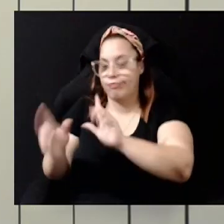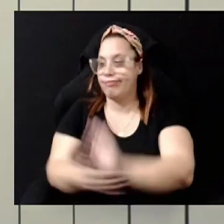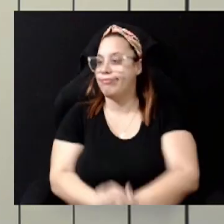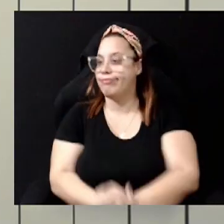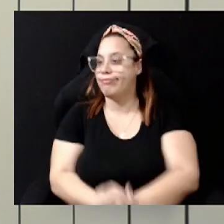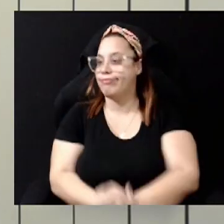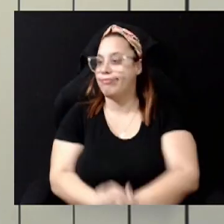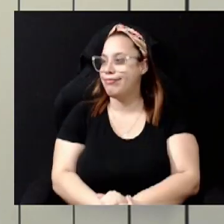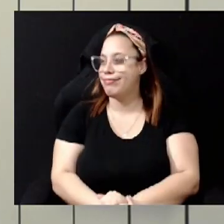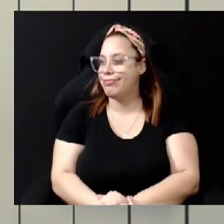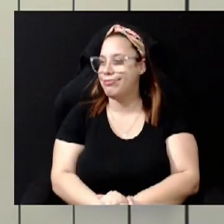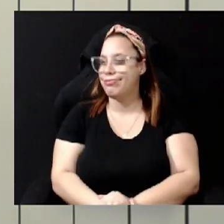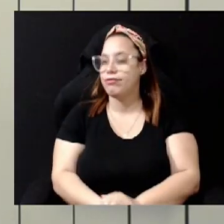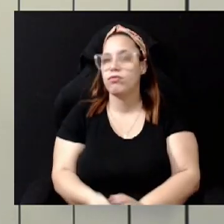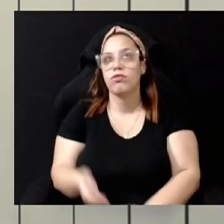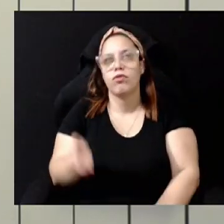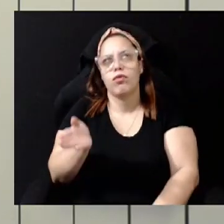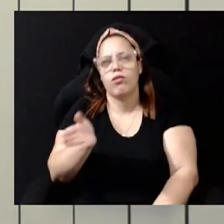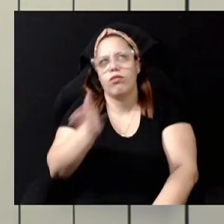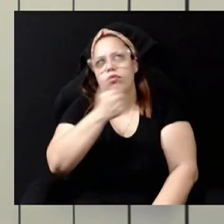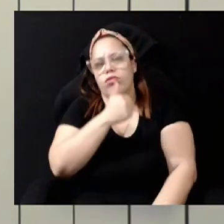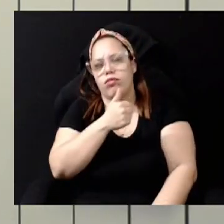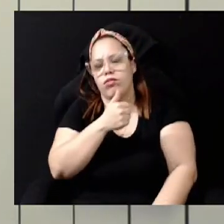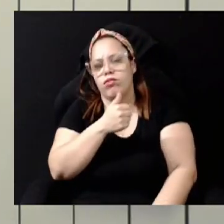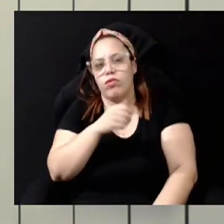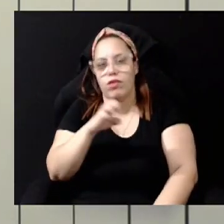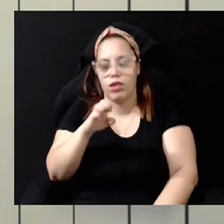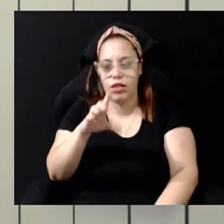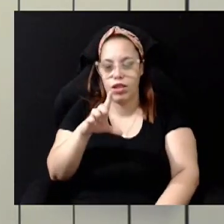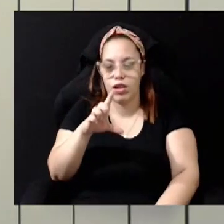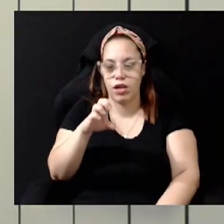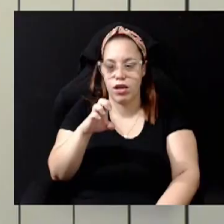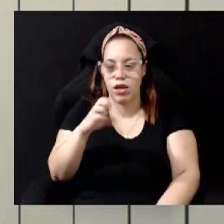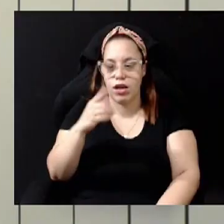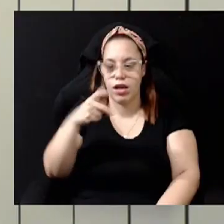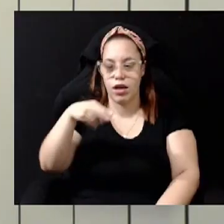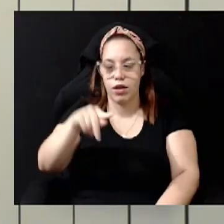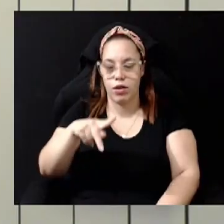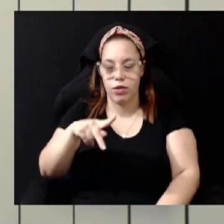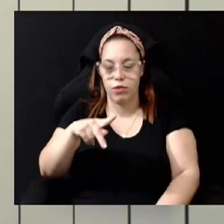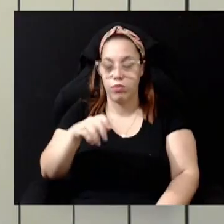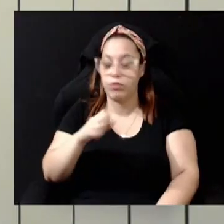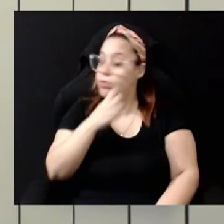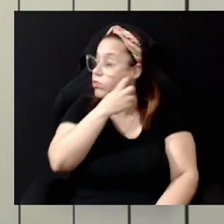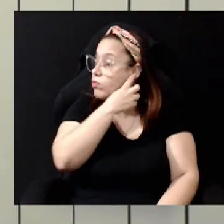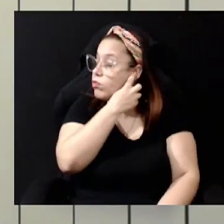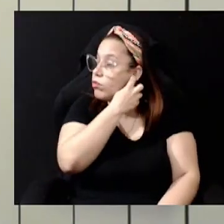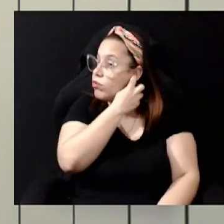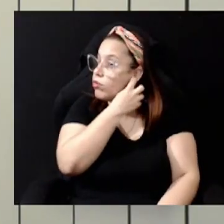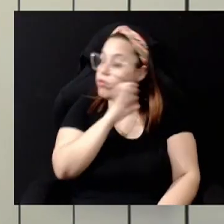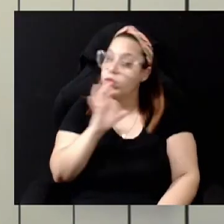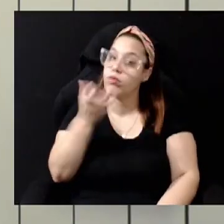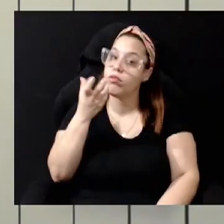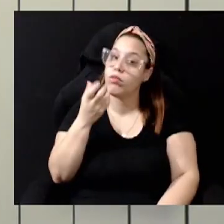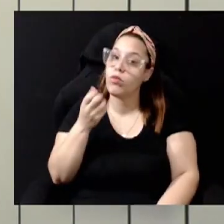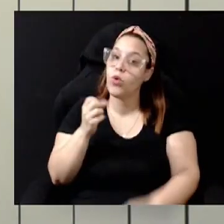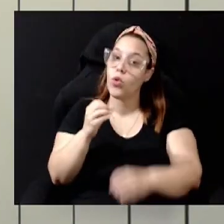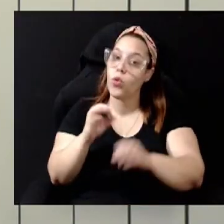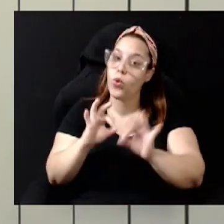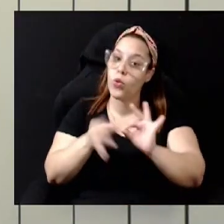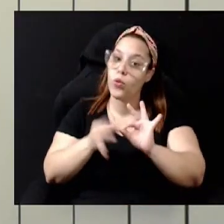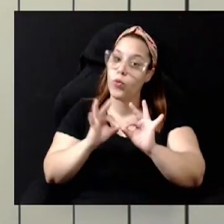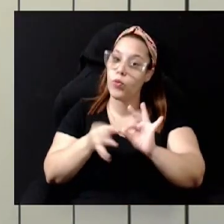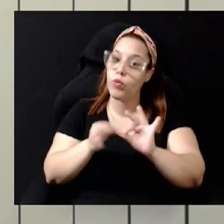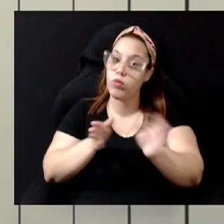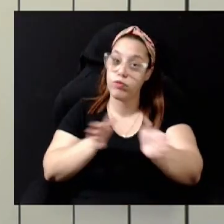Na última semana, a Elecamp, a Escola do Legislativo de Campinas, realizou uma oficina de